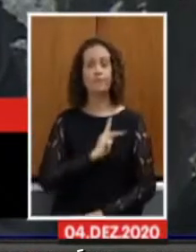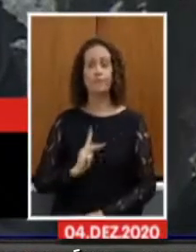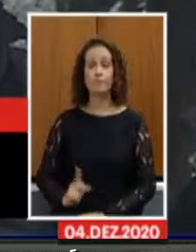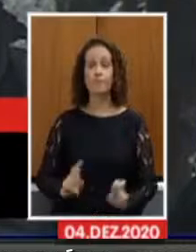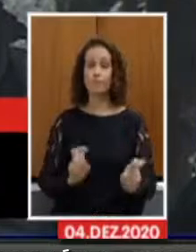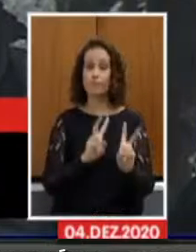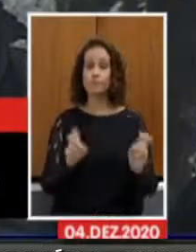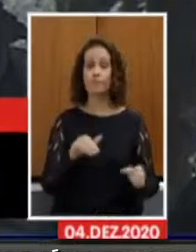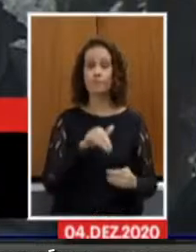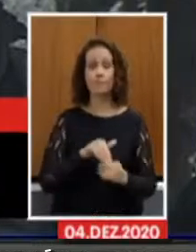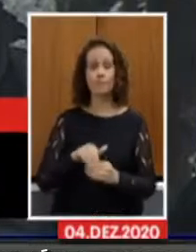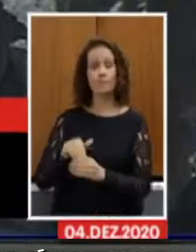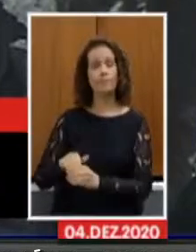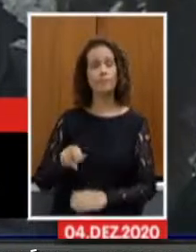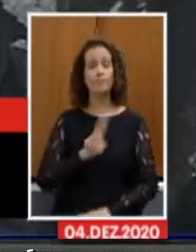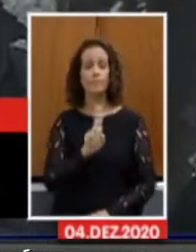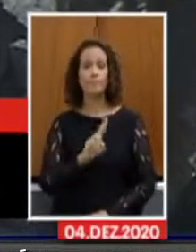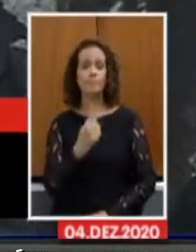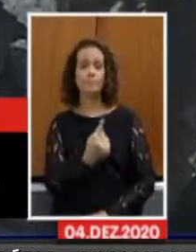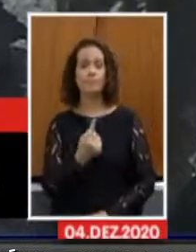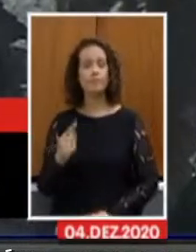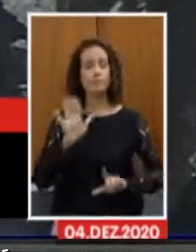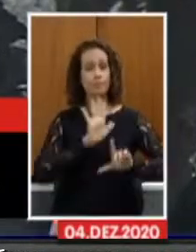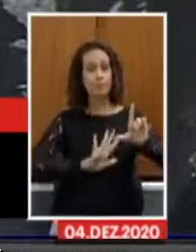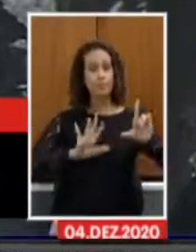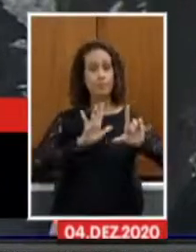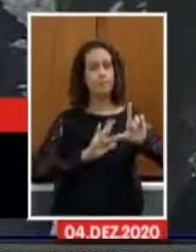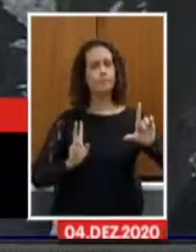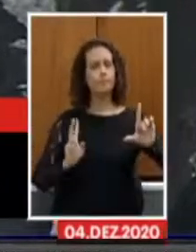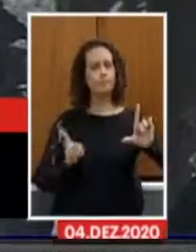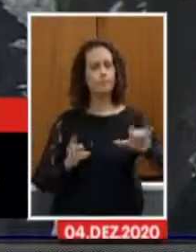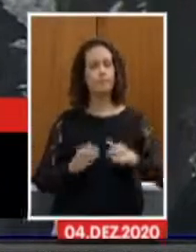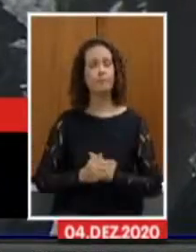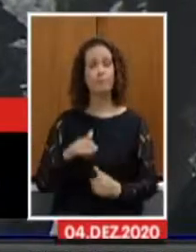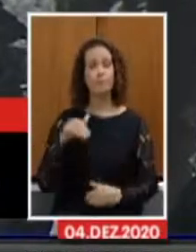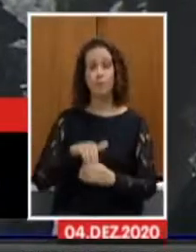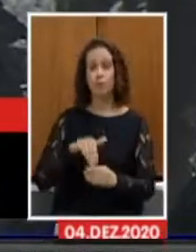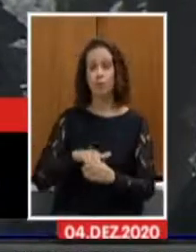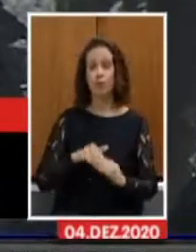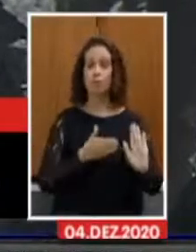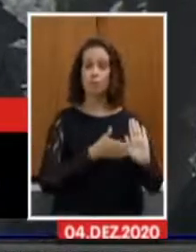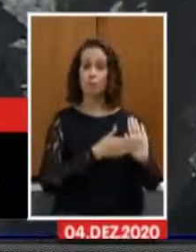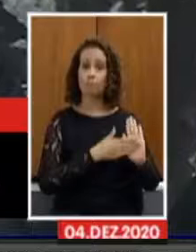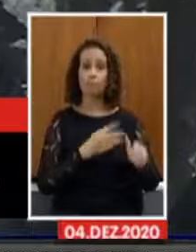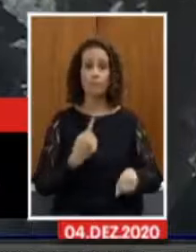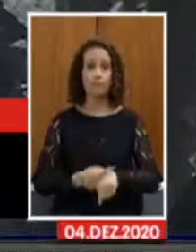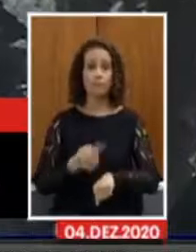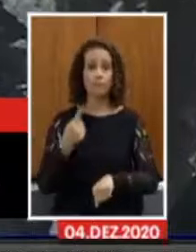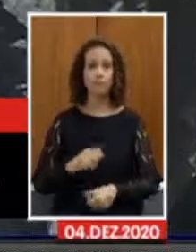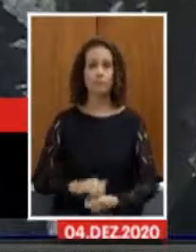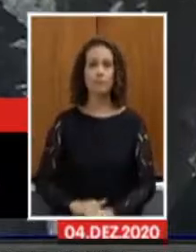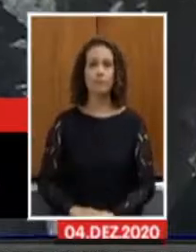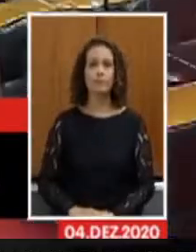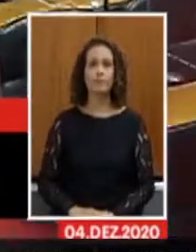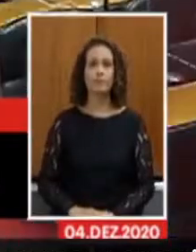matéria à votação pelo processo nominal por meio da plataforma Sileges. Em votação, parecer. Em votação.